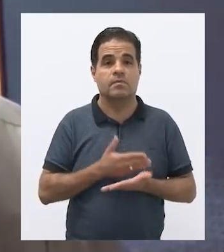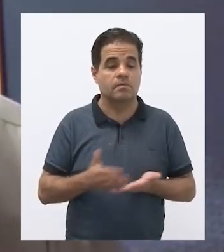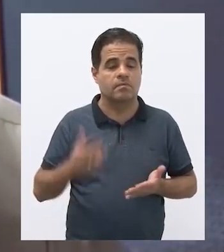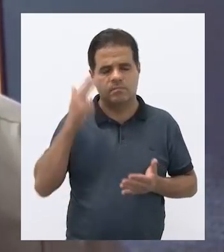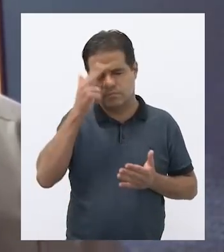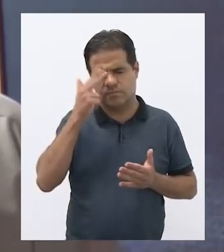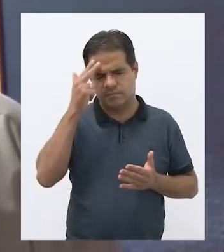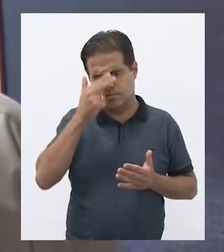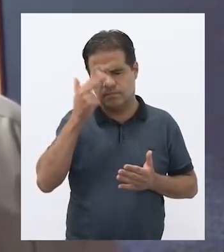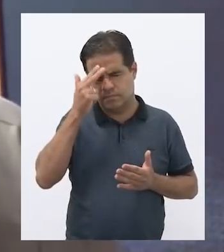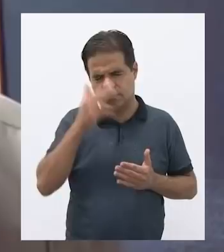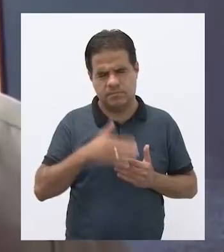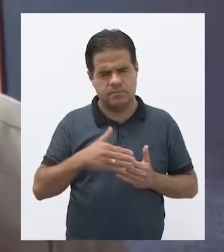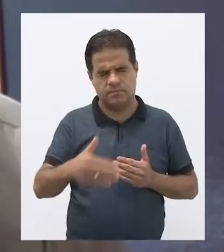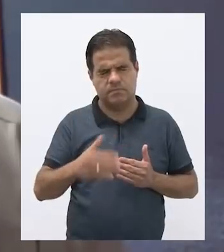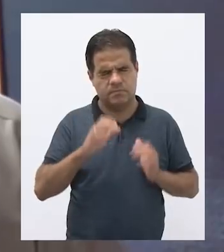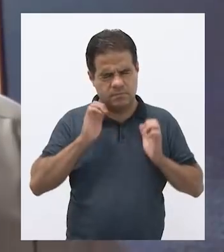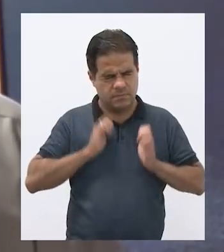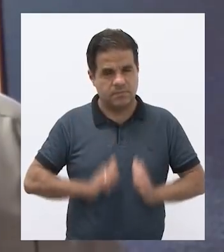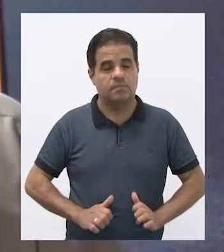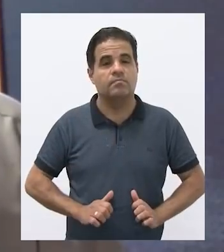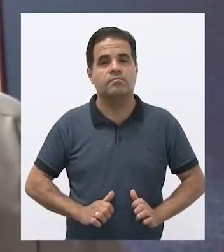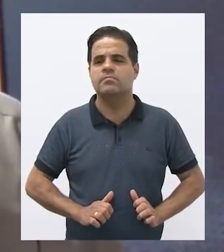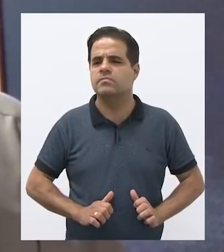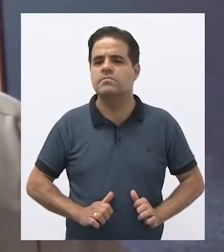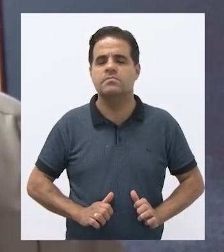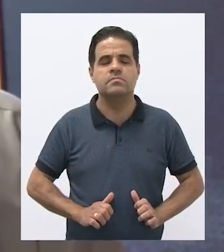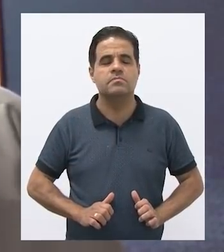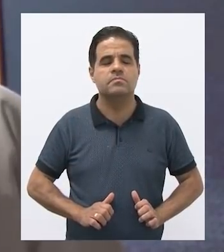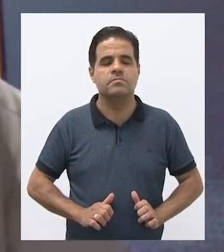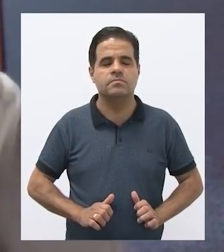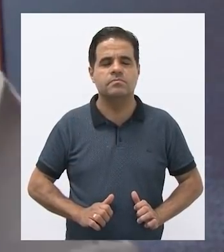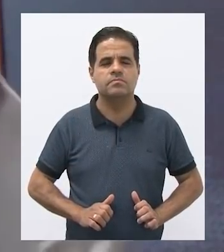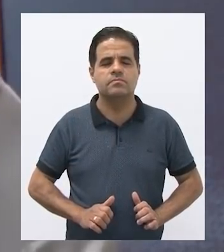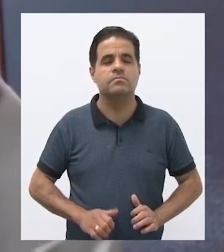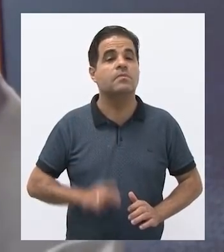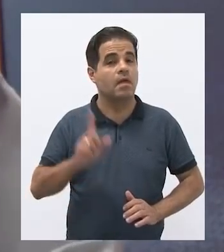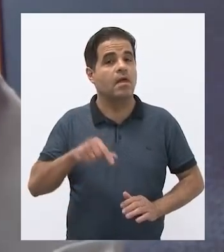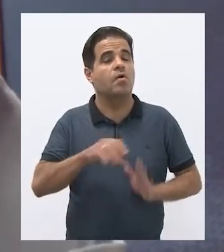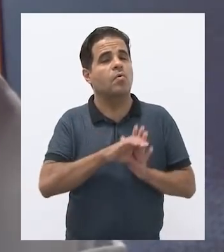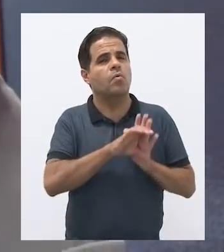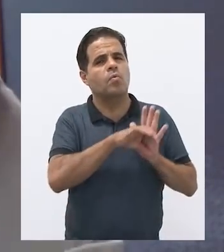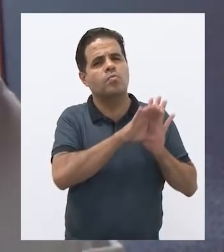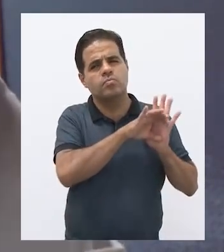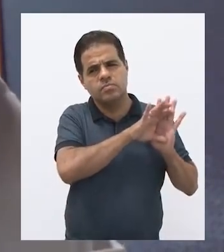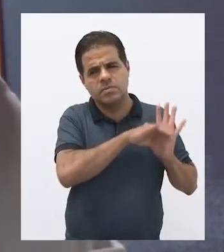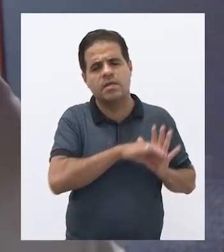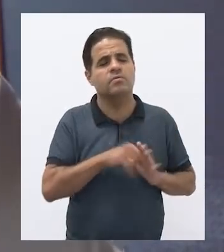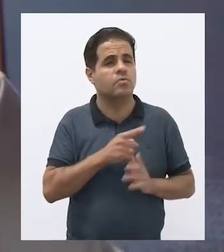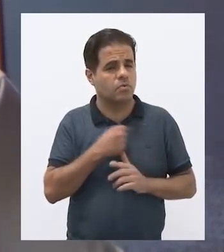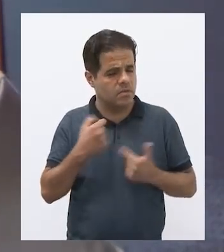noções de civilidade, de ética, e que são conceitos que a gente sempre trabalhou, eu, pelo menos, na